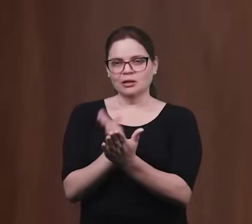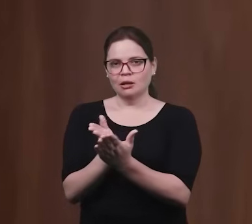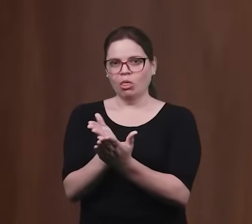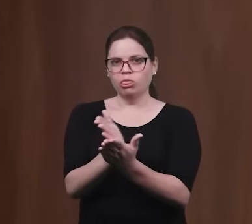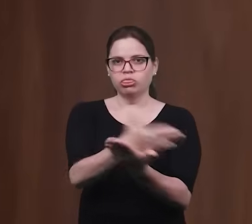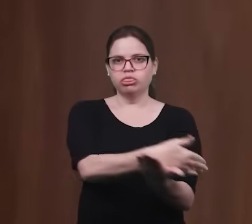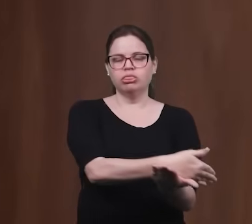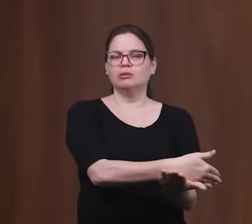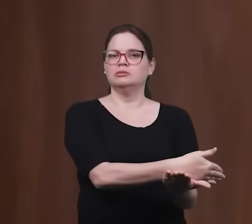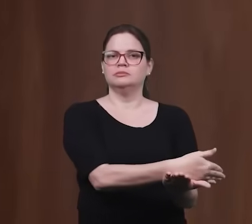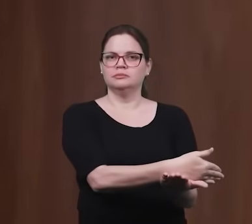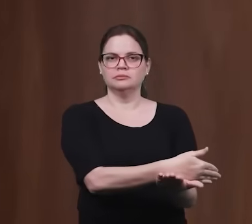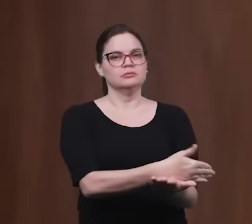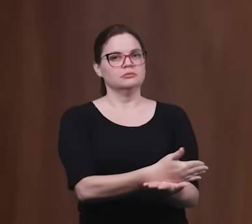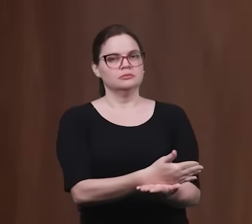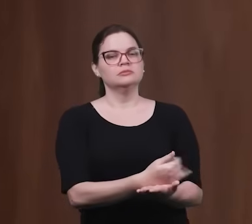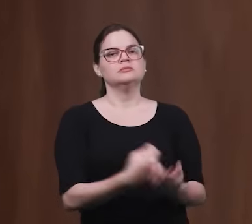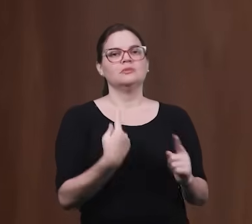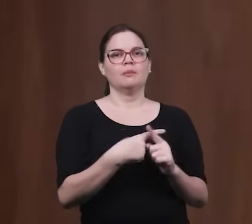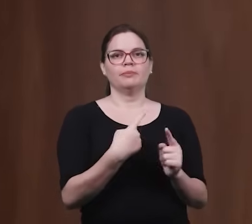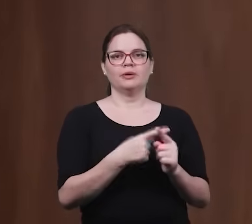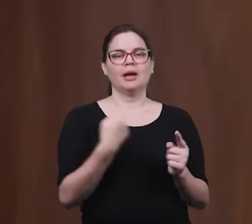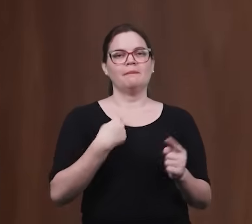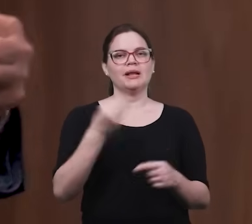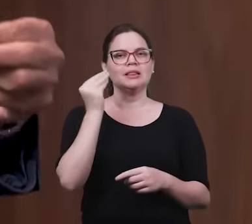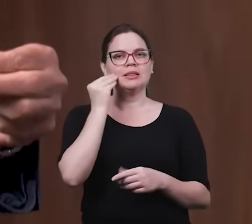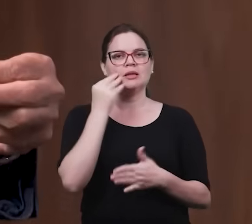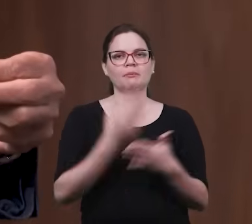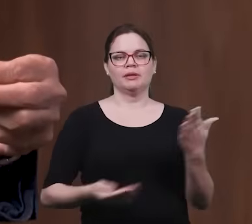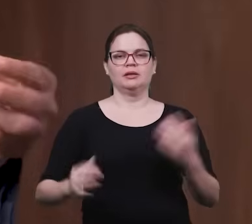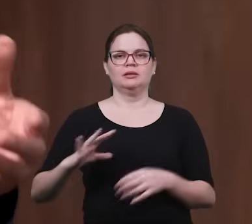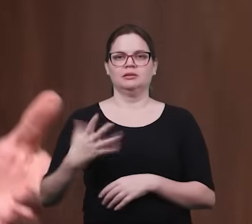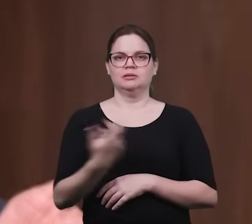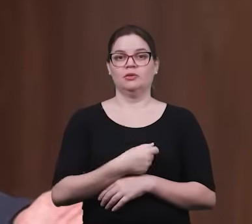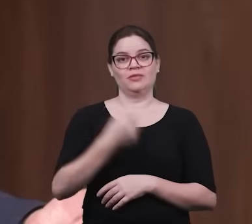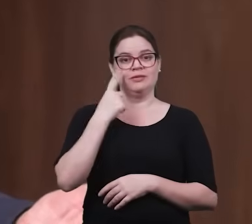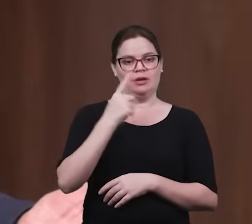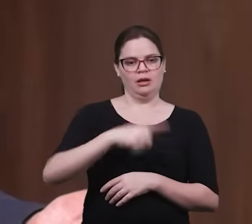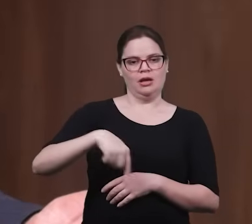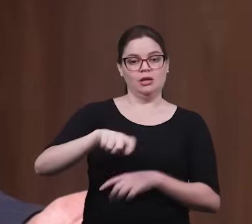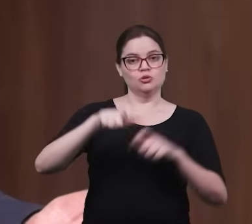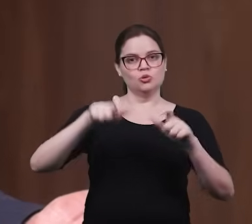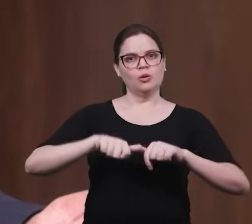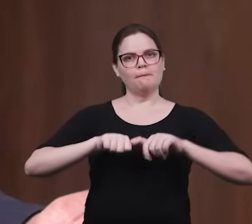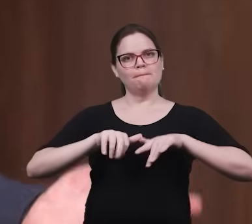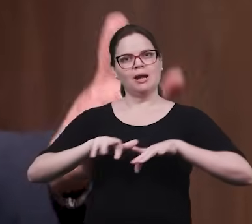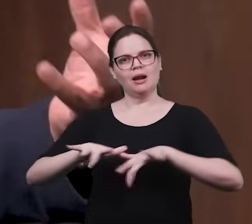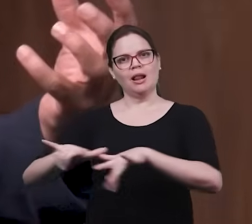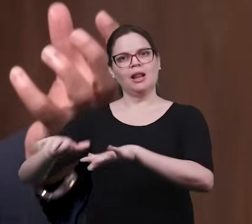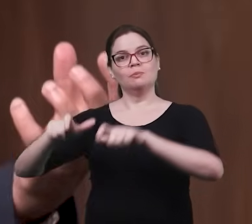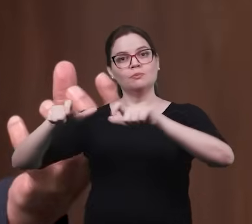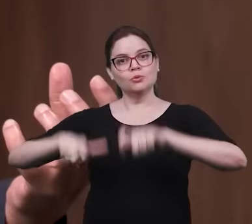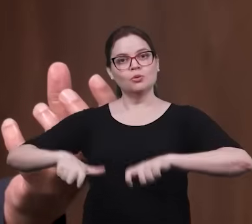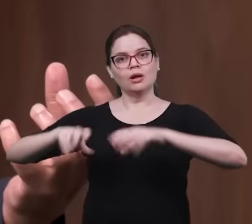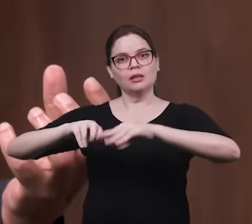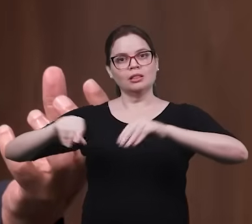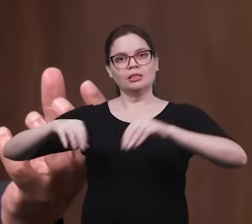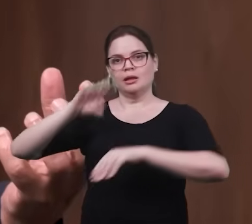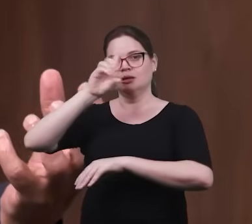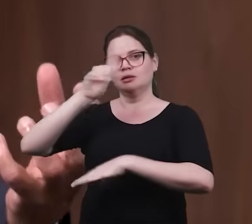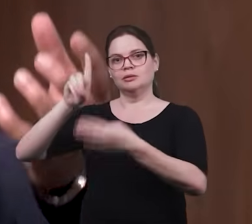Deus para a nossa salvação. Vejam que eles estavam indo para onde? Para a Terra Prometida. Eles saíram da